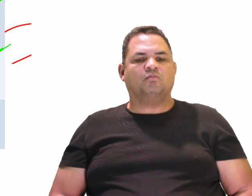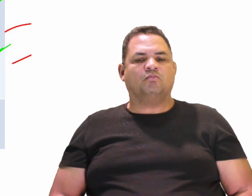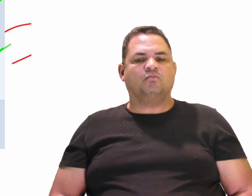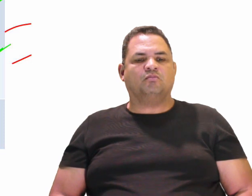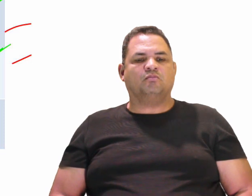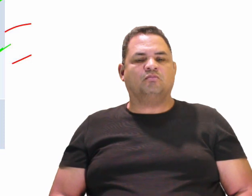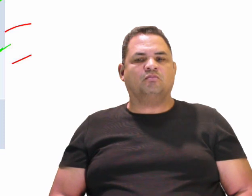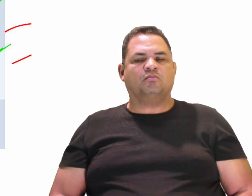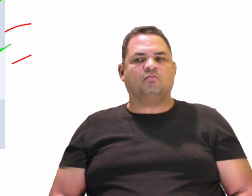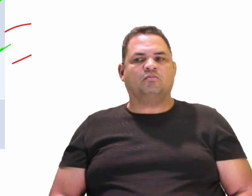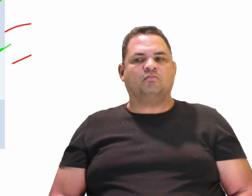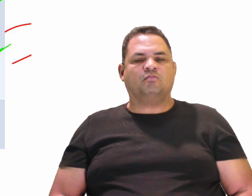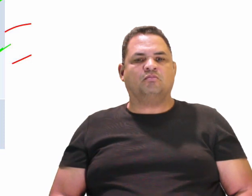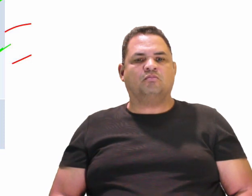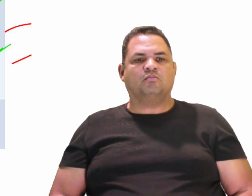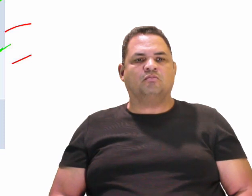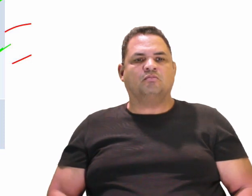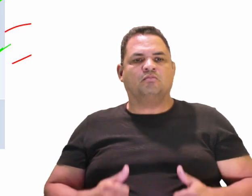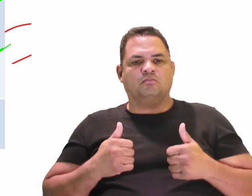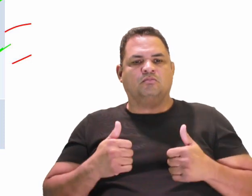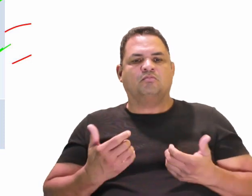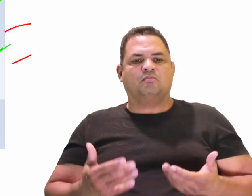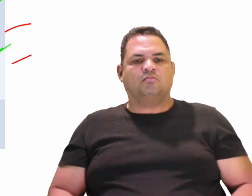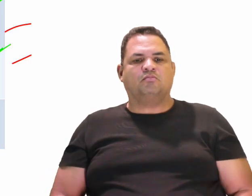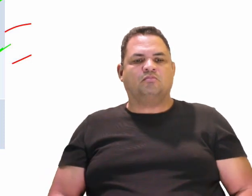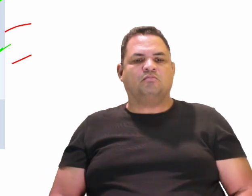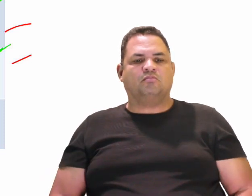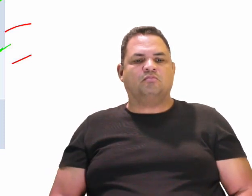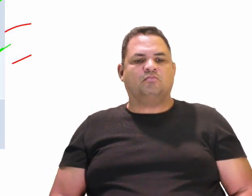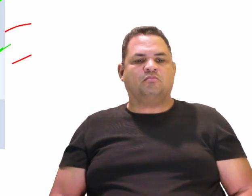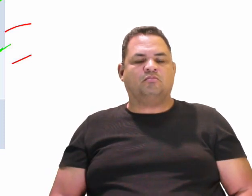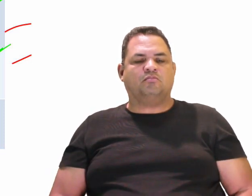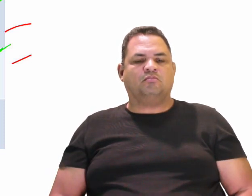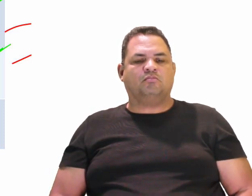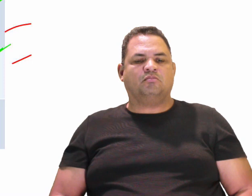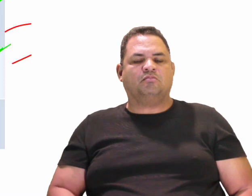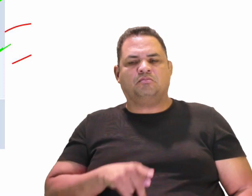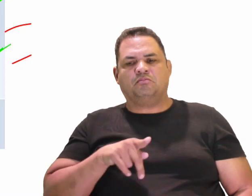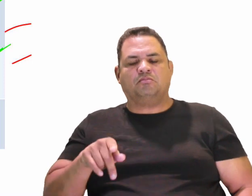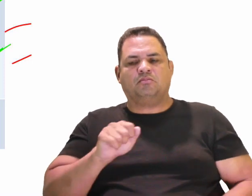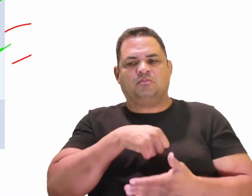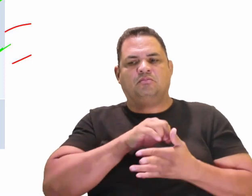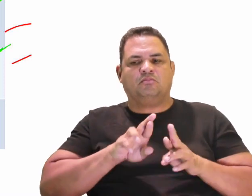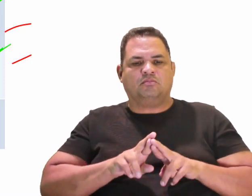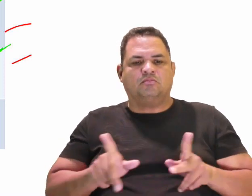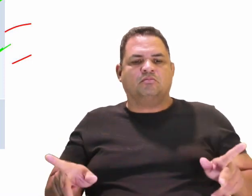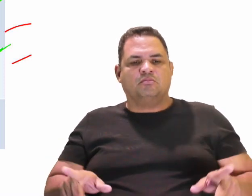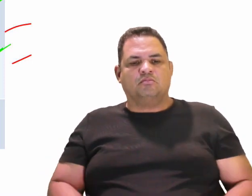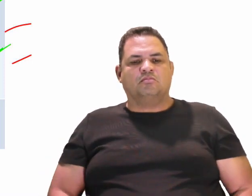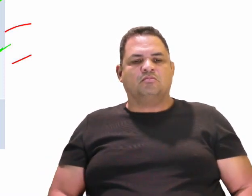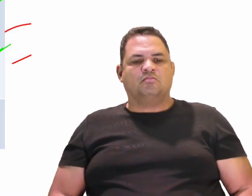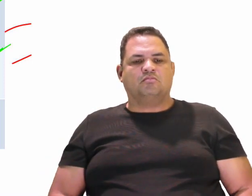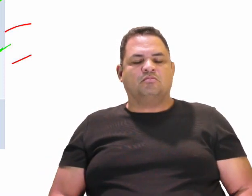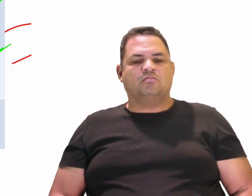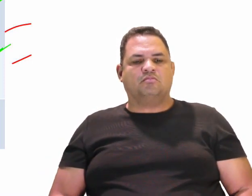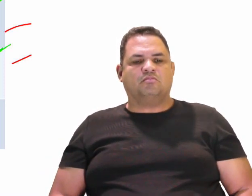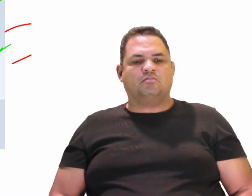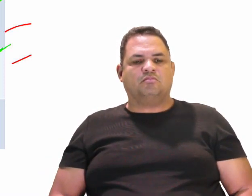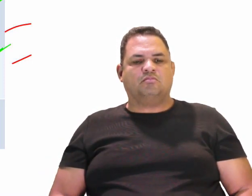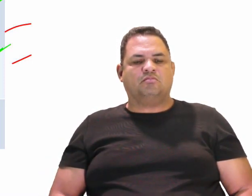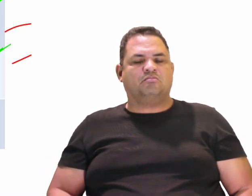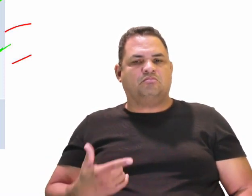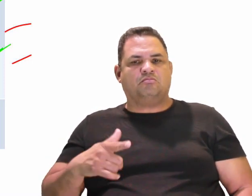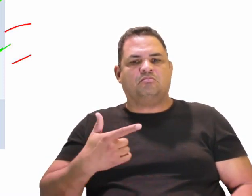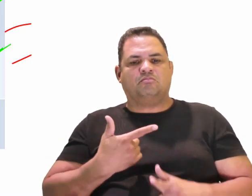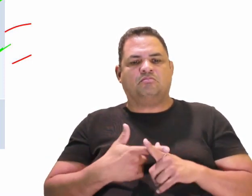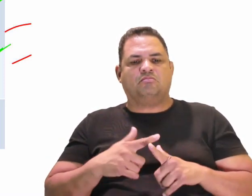ficar assim, he can't, beleza? Can't. Ah, teacher, eu escrevi diferente, eu escrevi cannot. Não tem